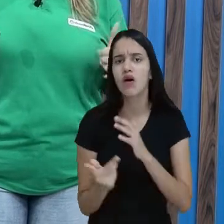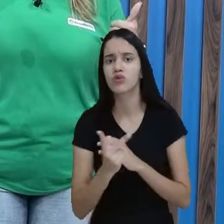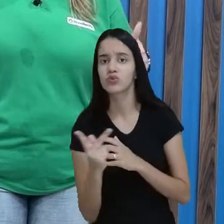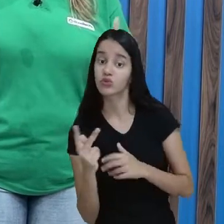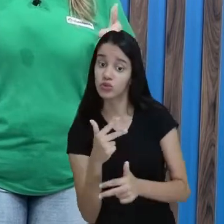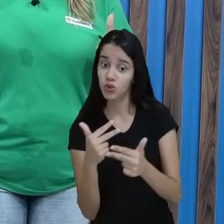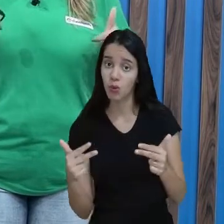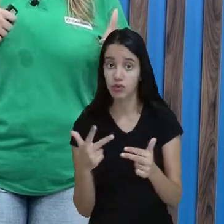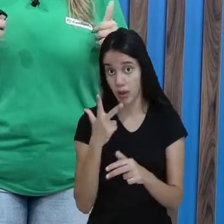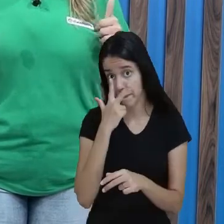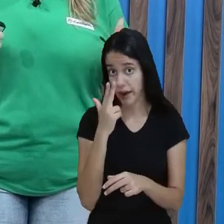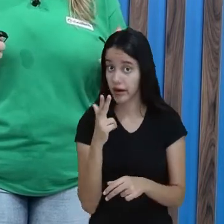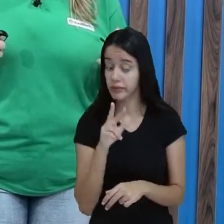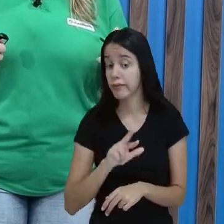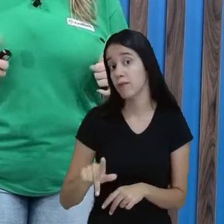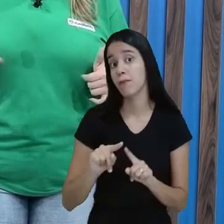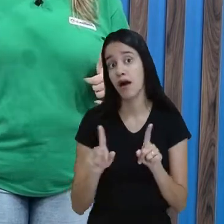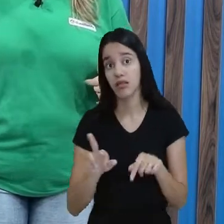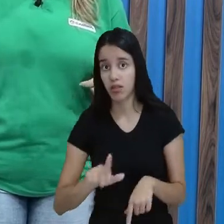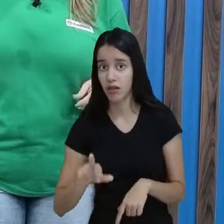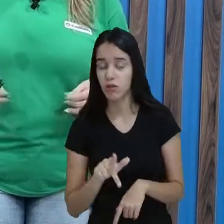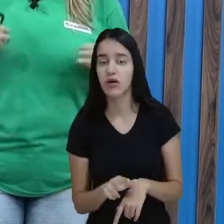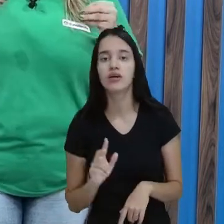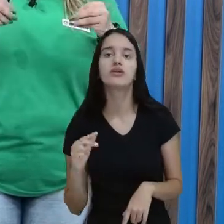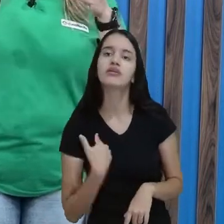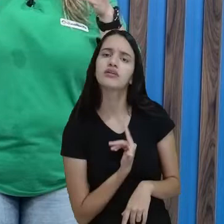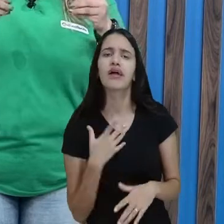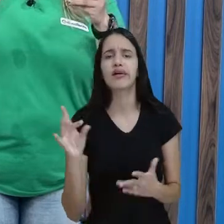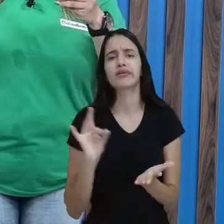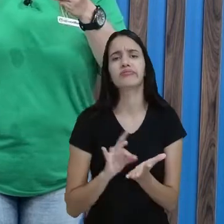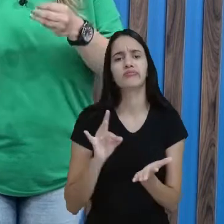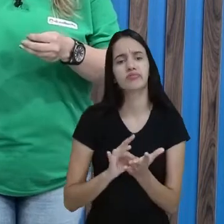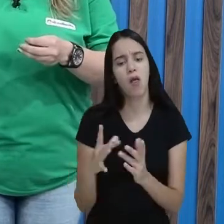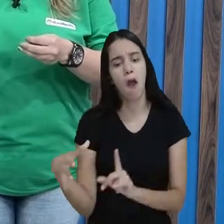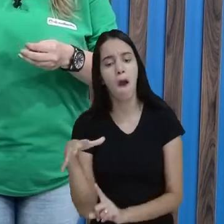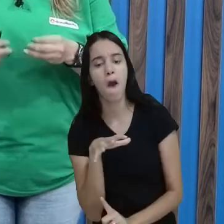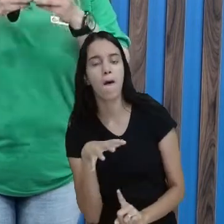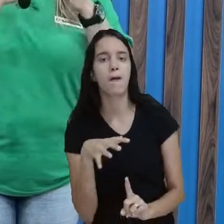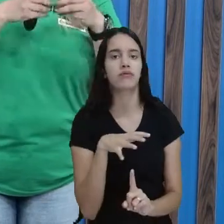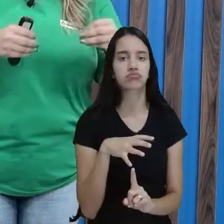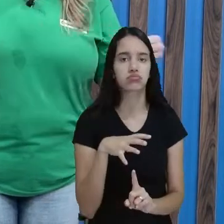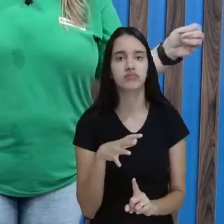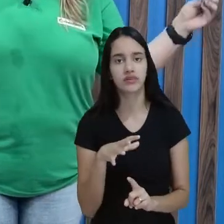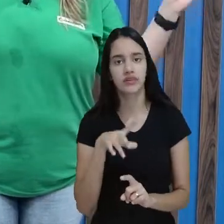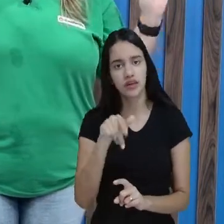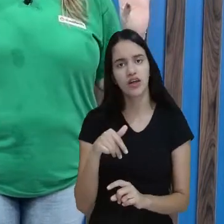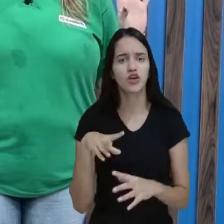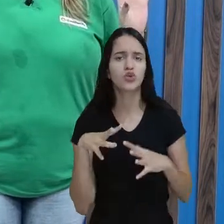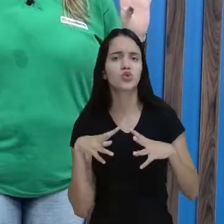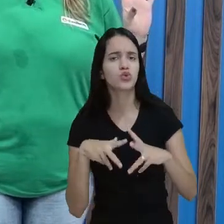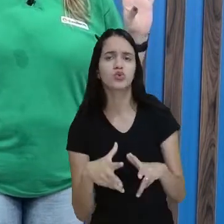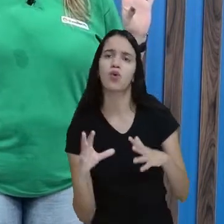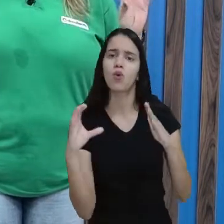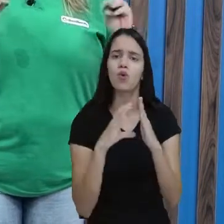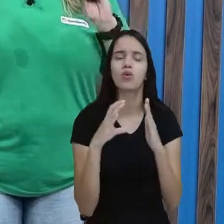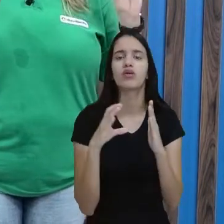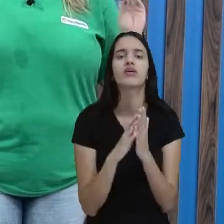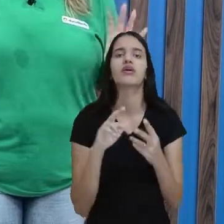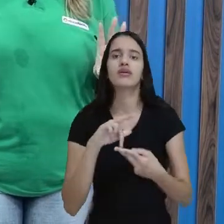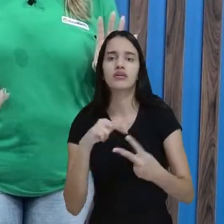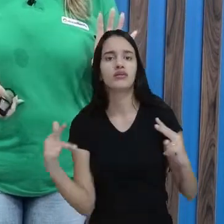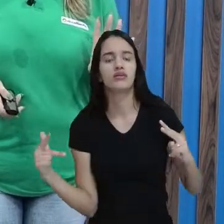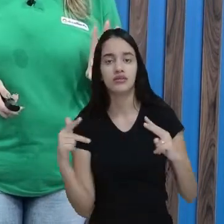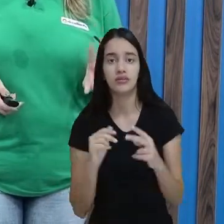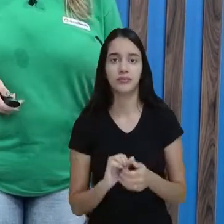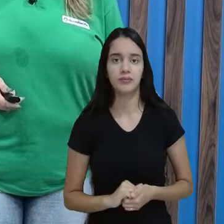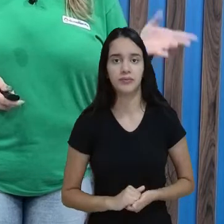coisas. Parece, mas não é a mesma coisa. Aqui a gente está realmente manipulando todo o código genético aí, né? Mexendo em